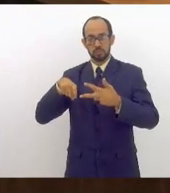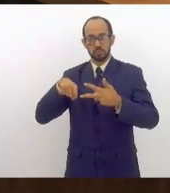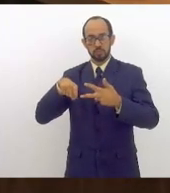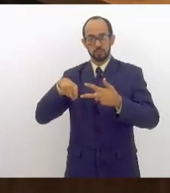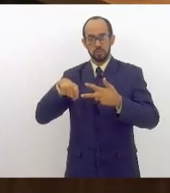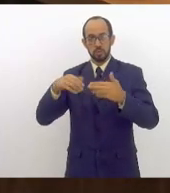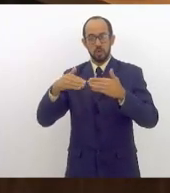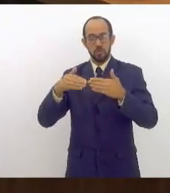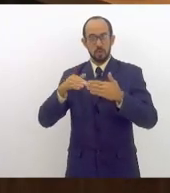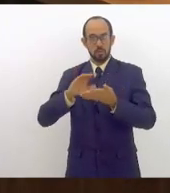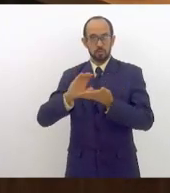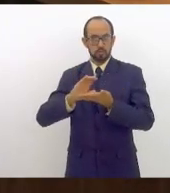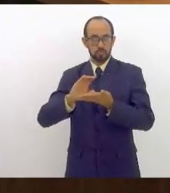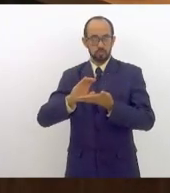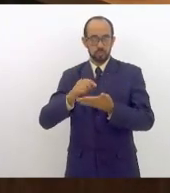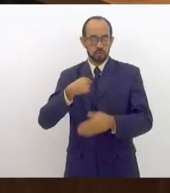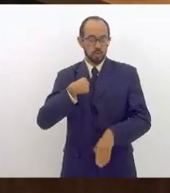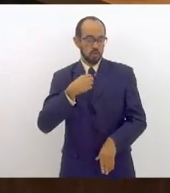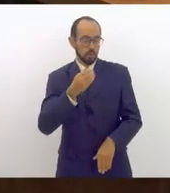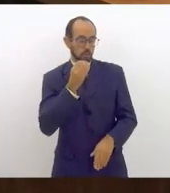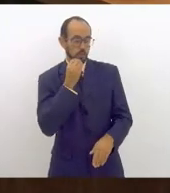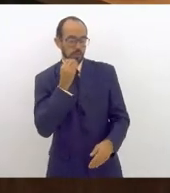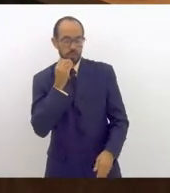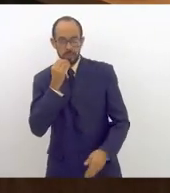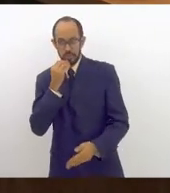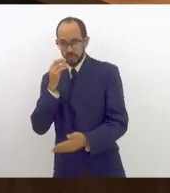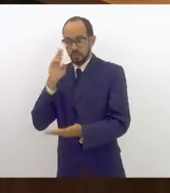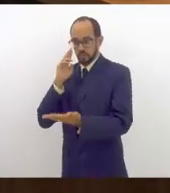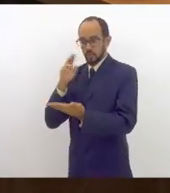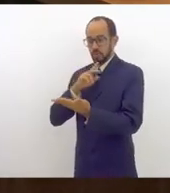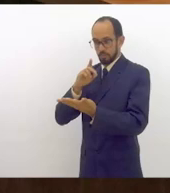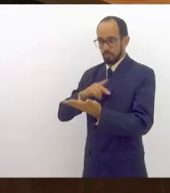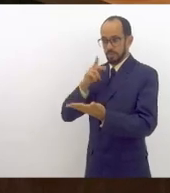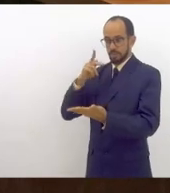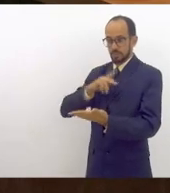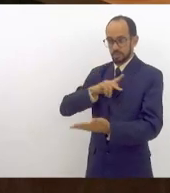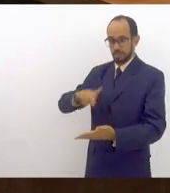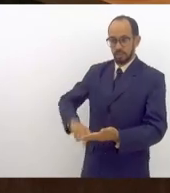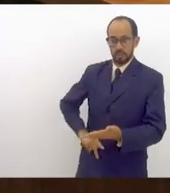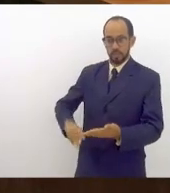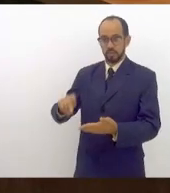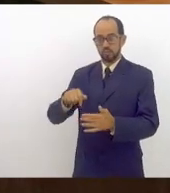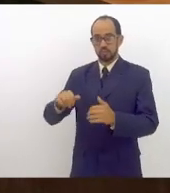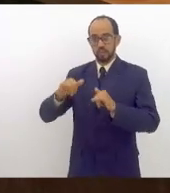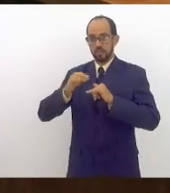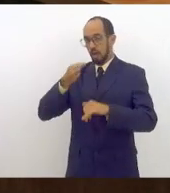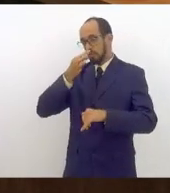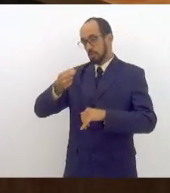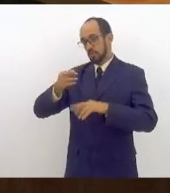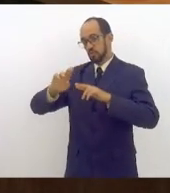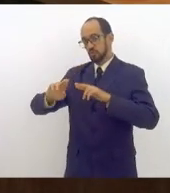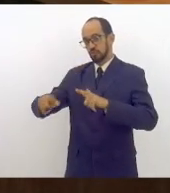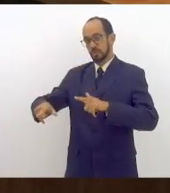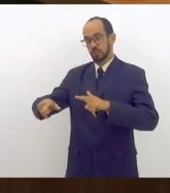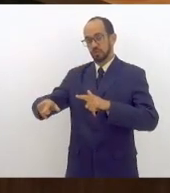Eu poderia aqui agora, senhor presidente, exarar um outro parecer